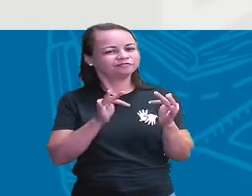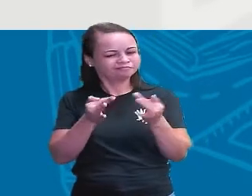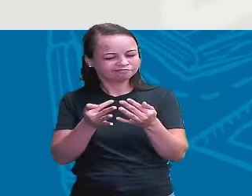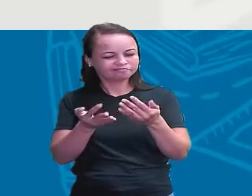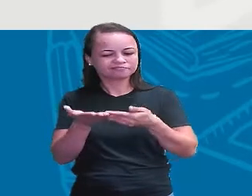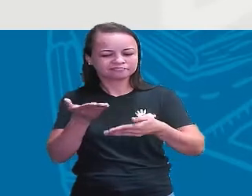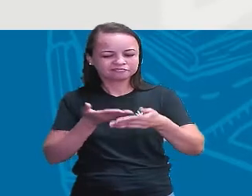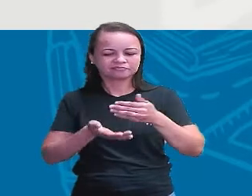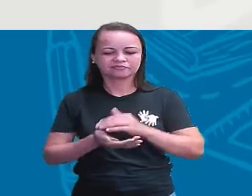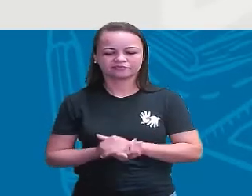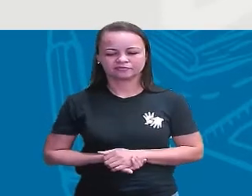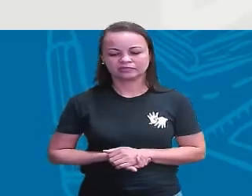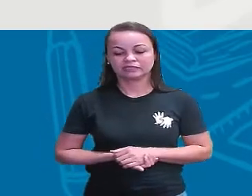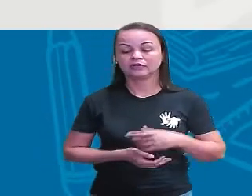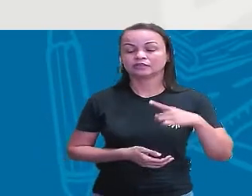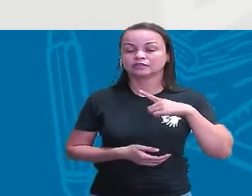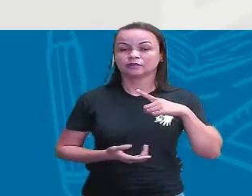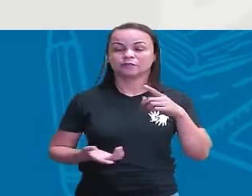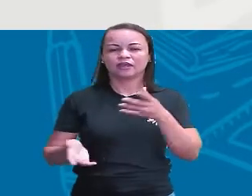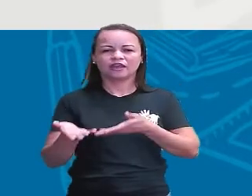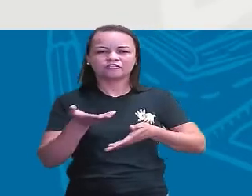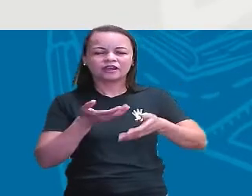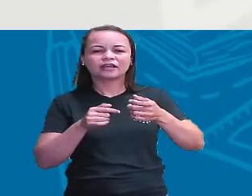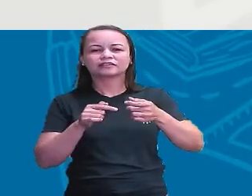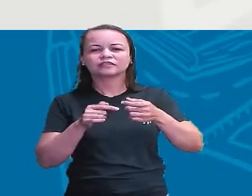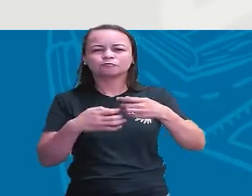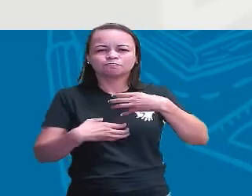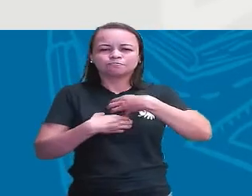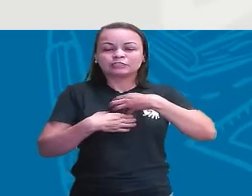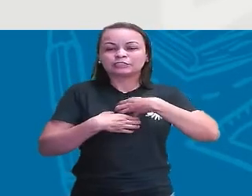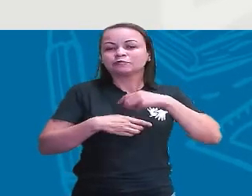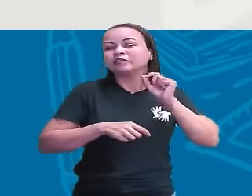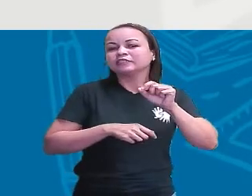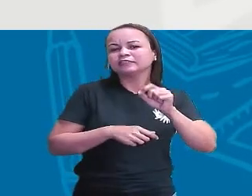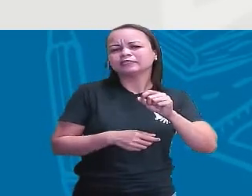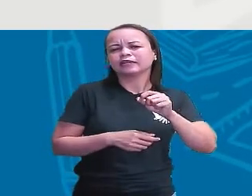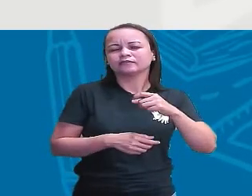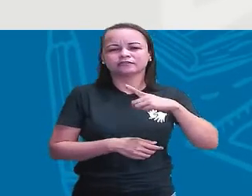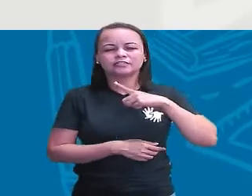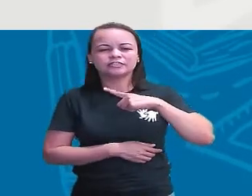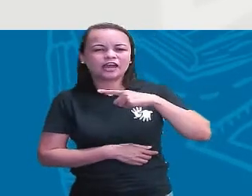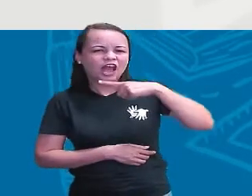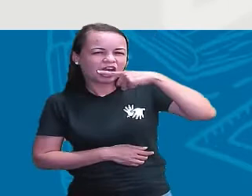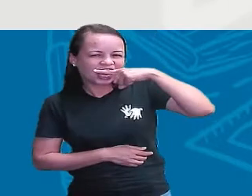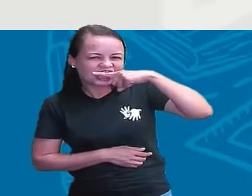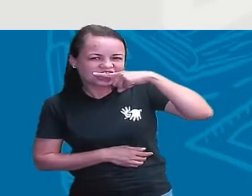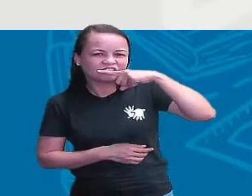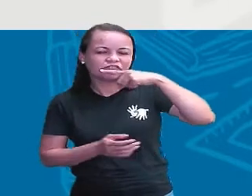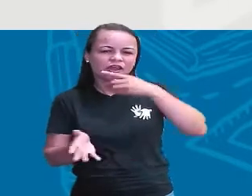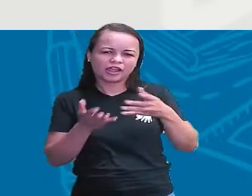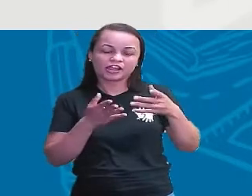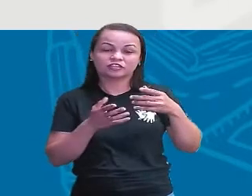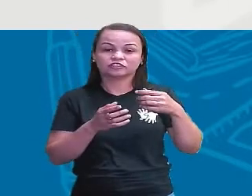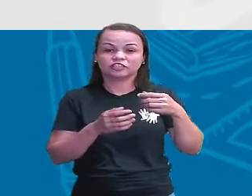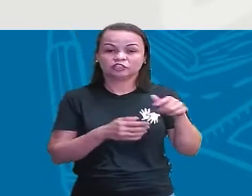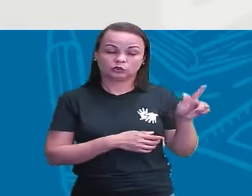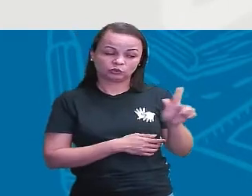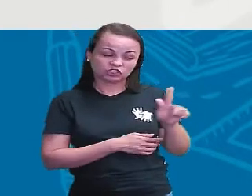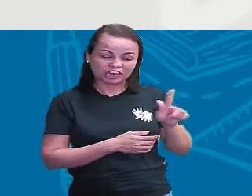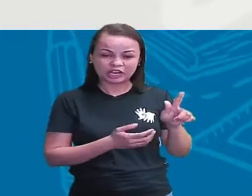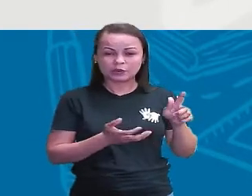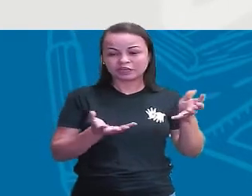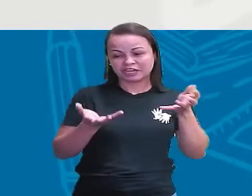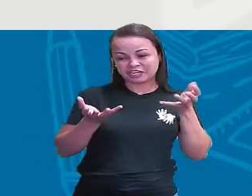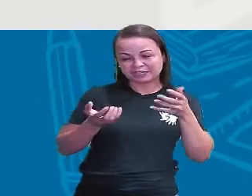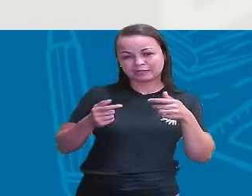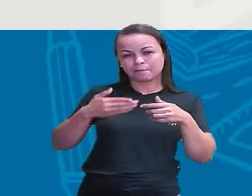a revelação de sentimento, como inveja, porque a gente tinha situação ali, né, de um genro querer ser melhor do que o outro, que não podia